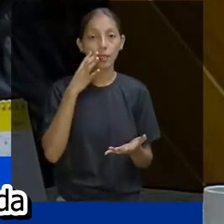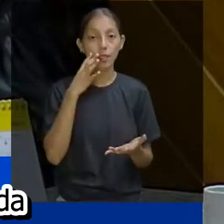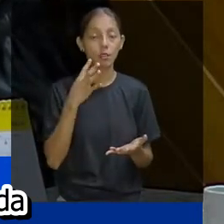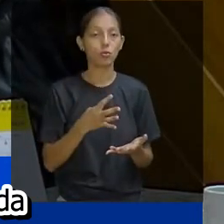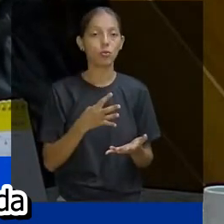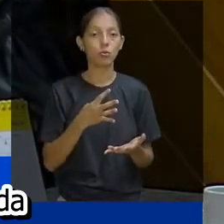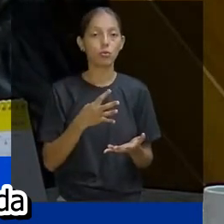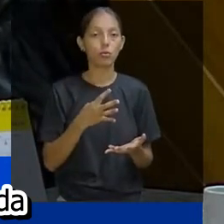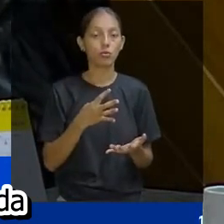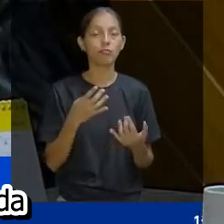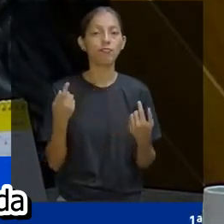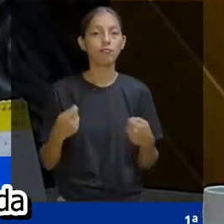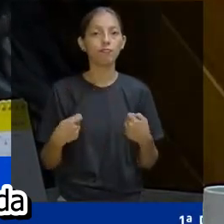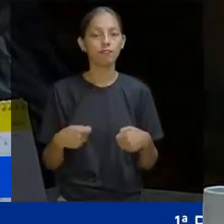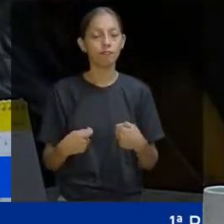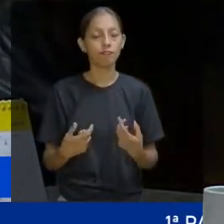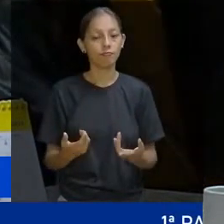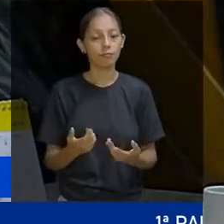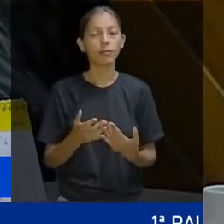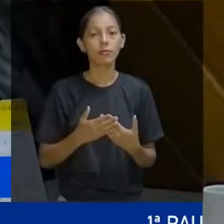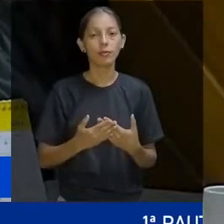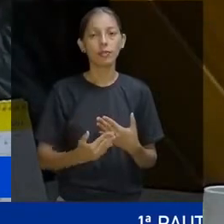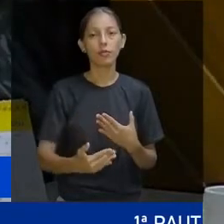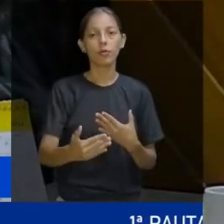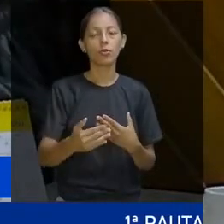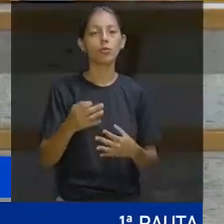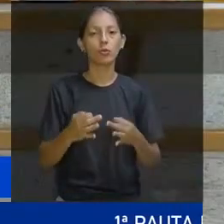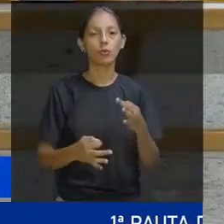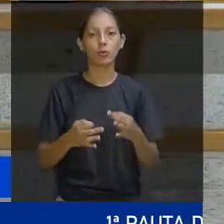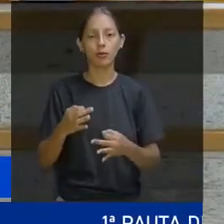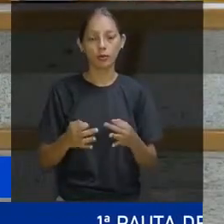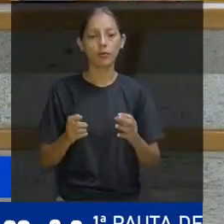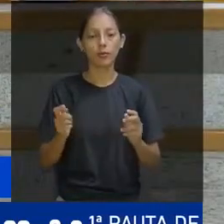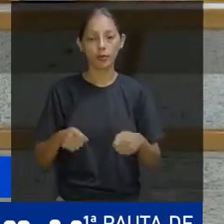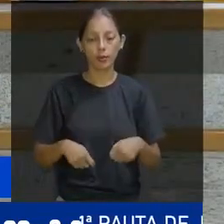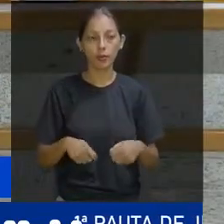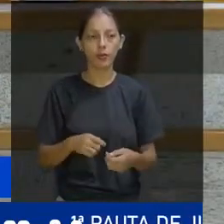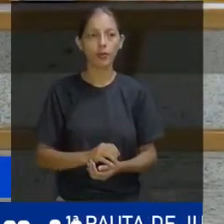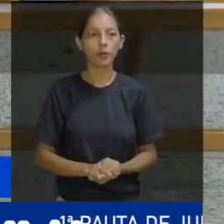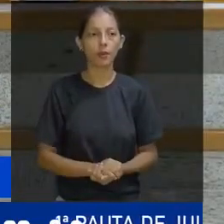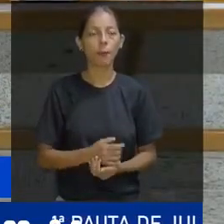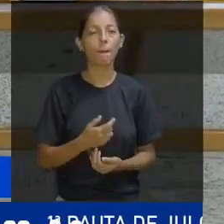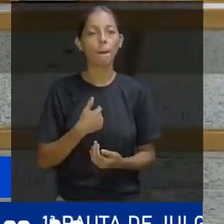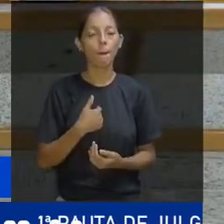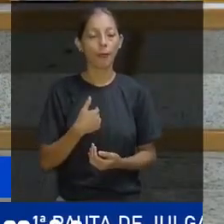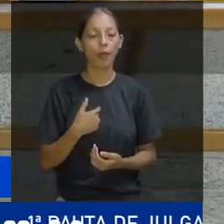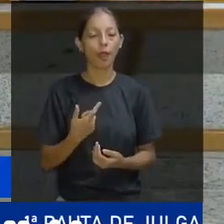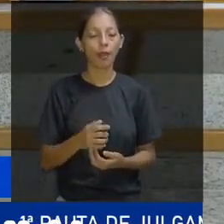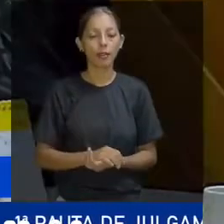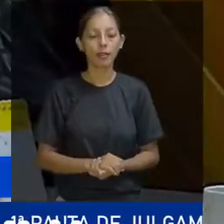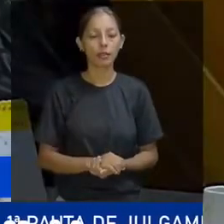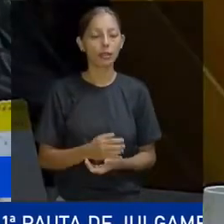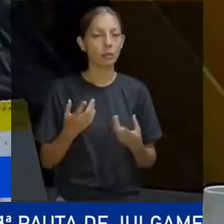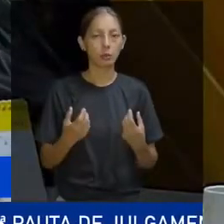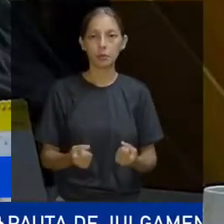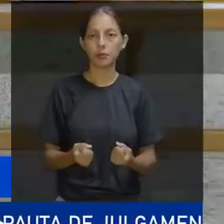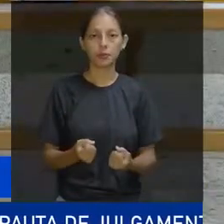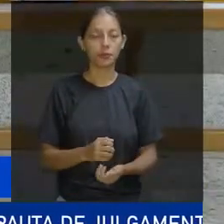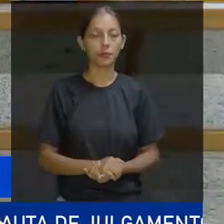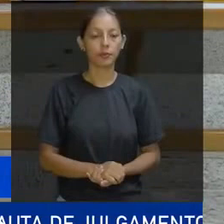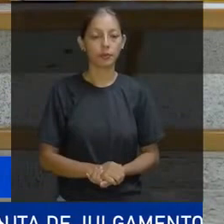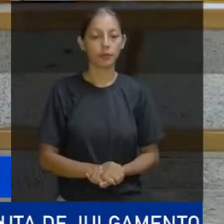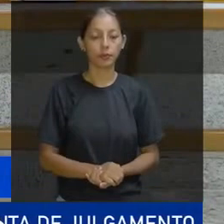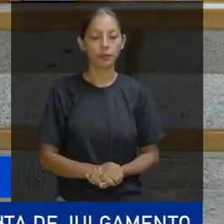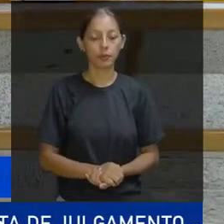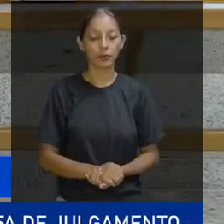devamos prosseguir no julgamento. Eu vou com a divergência, então, com o doutor Paulo Madeira.